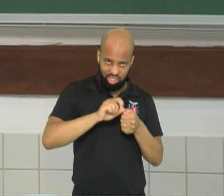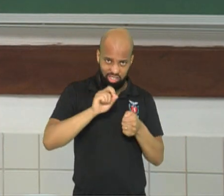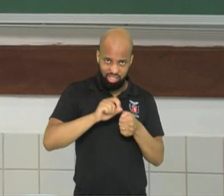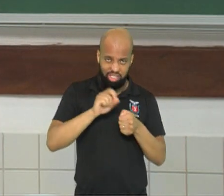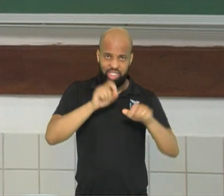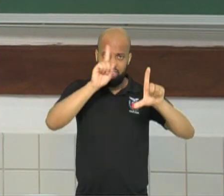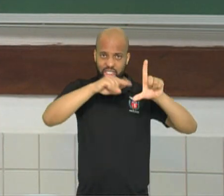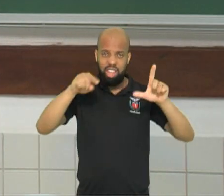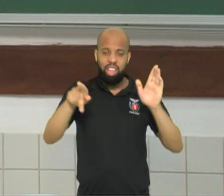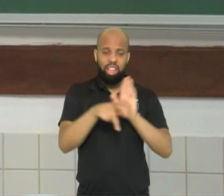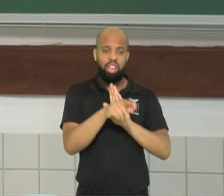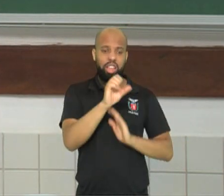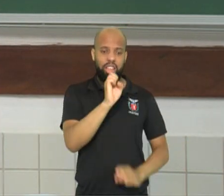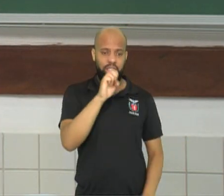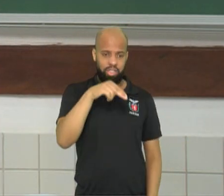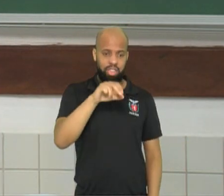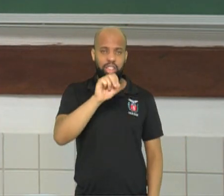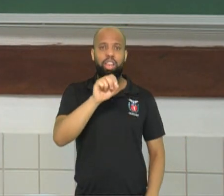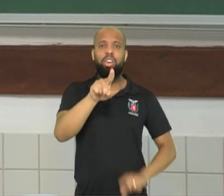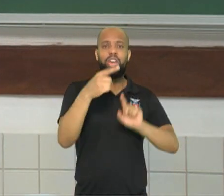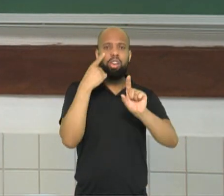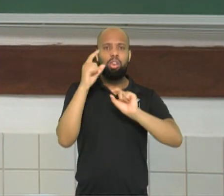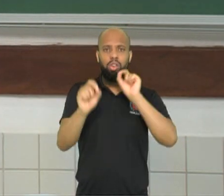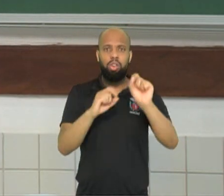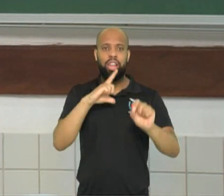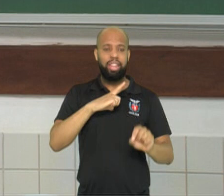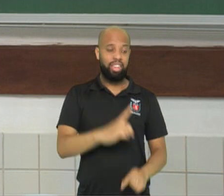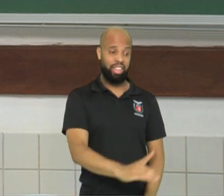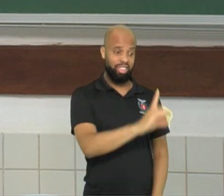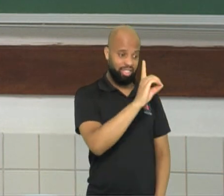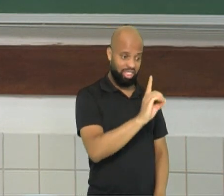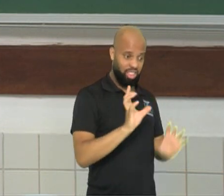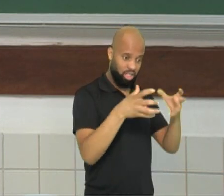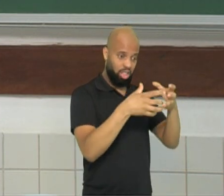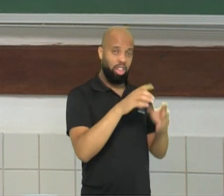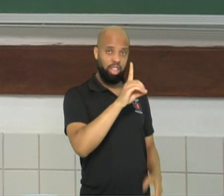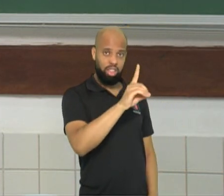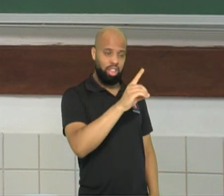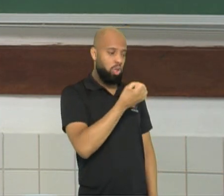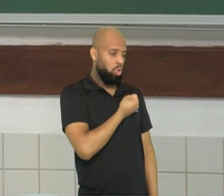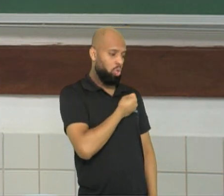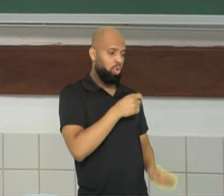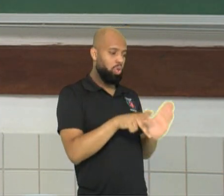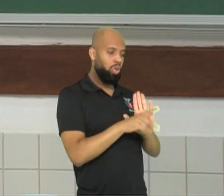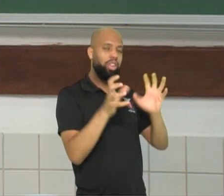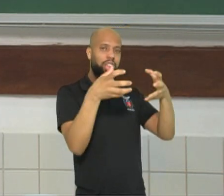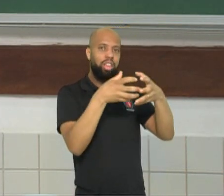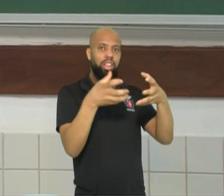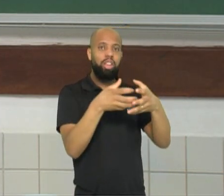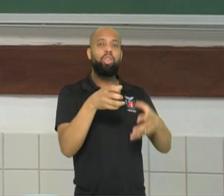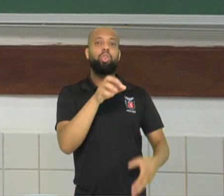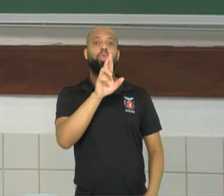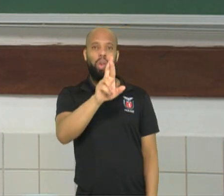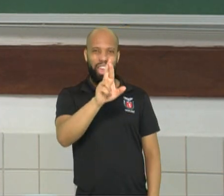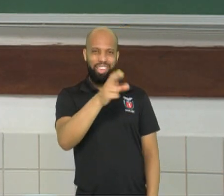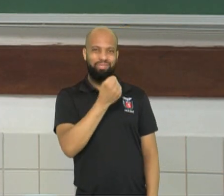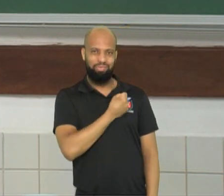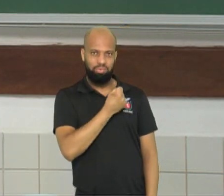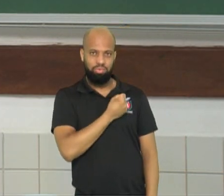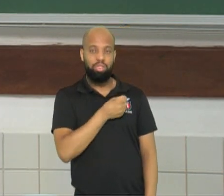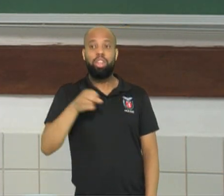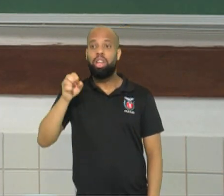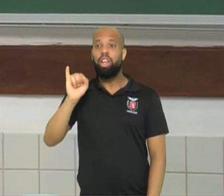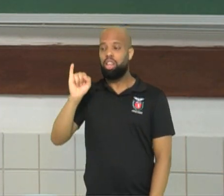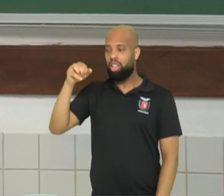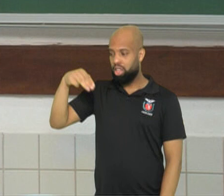seno. Vocês viram que o domínio é o reais, quer dizer, qualquer valor que eu posso colocar ali. E a imagem